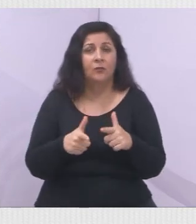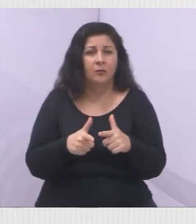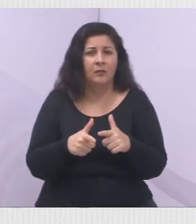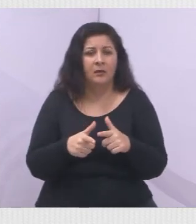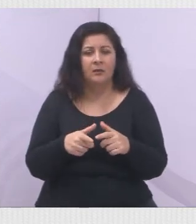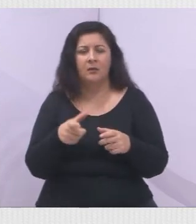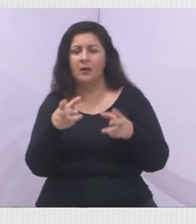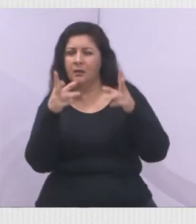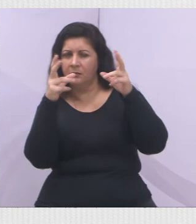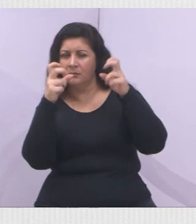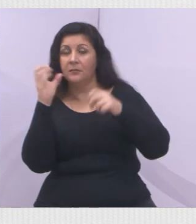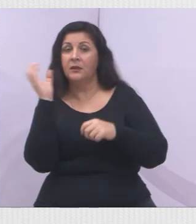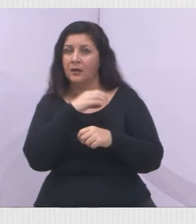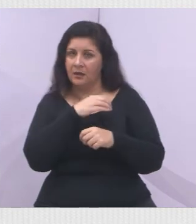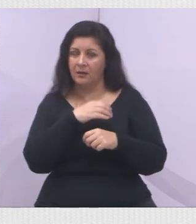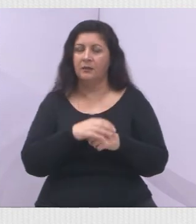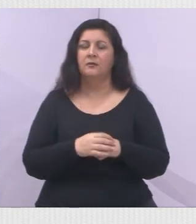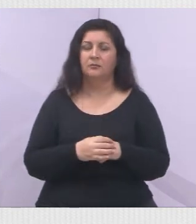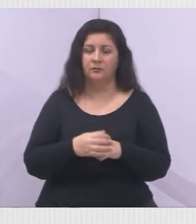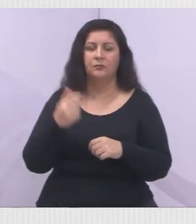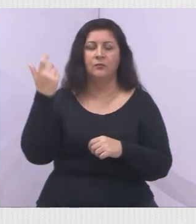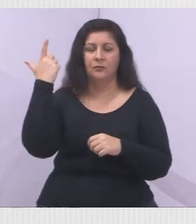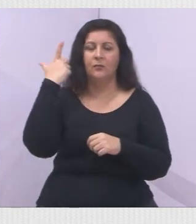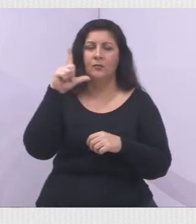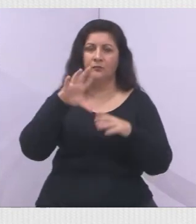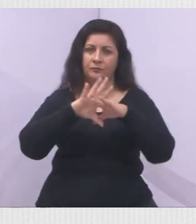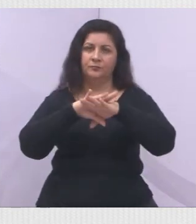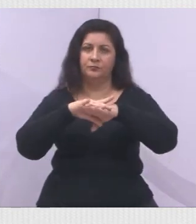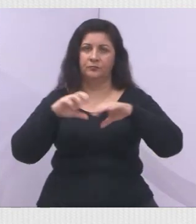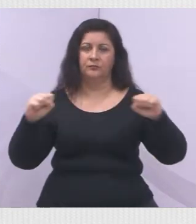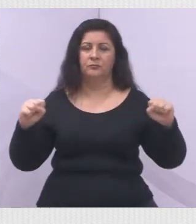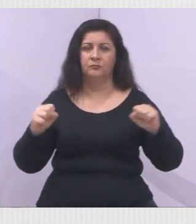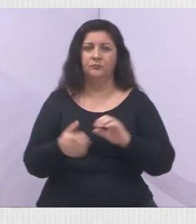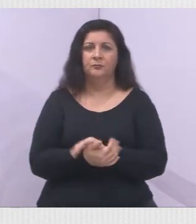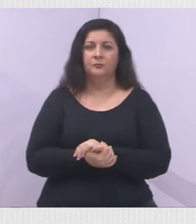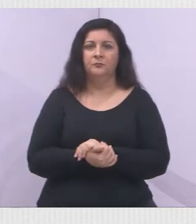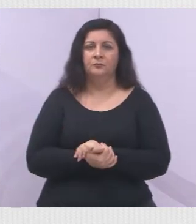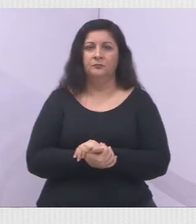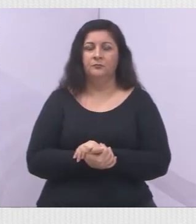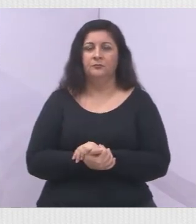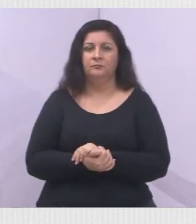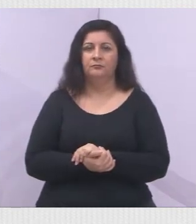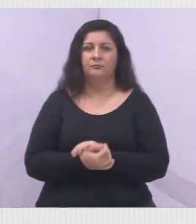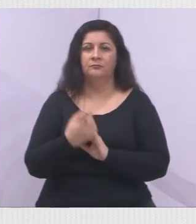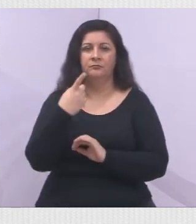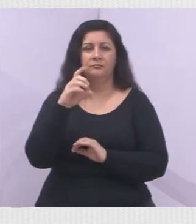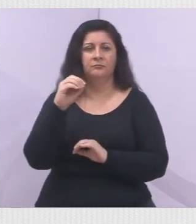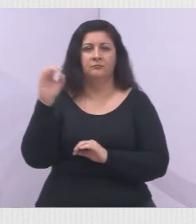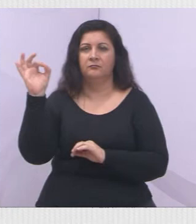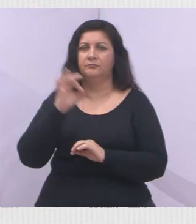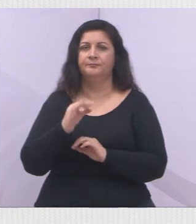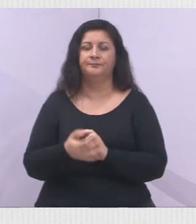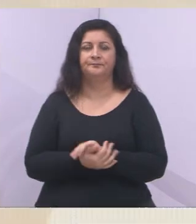tempo, sem dúvida, resolve quase que 100% dos